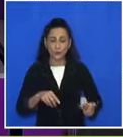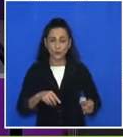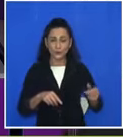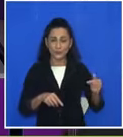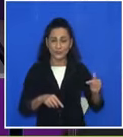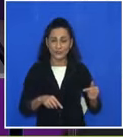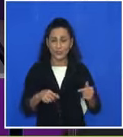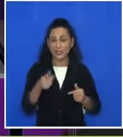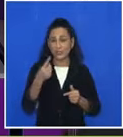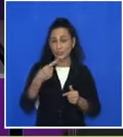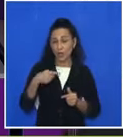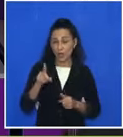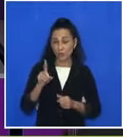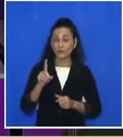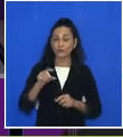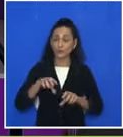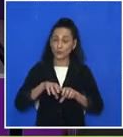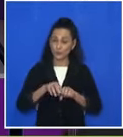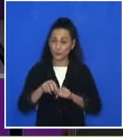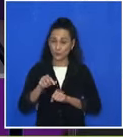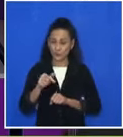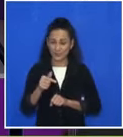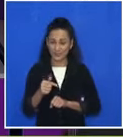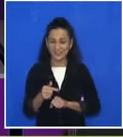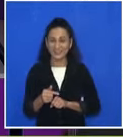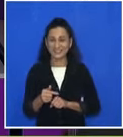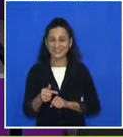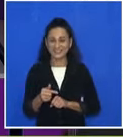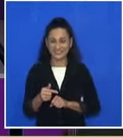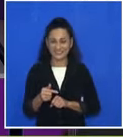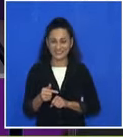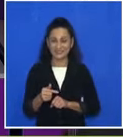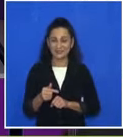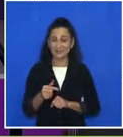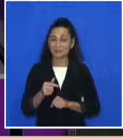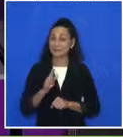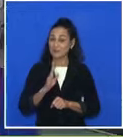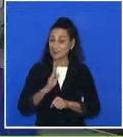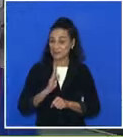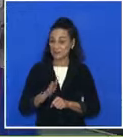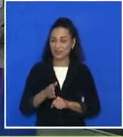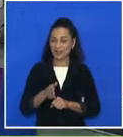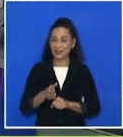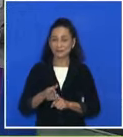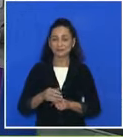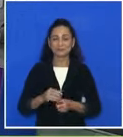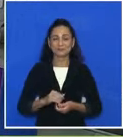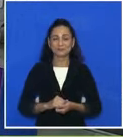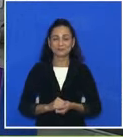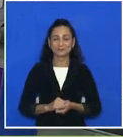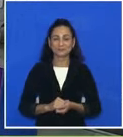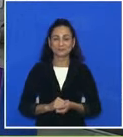7, a última coluna do seu Super 7. E já temos.